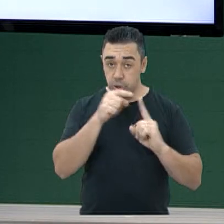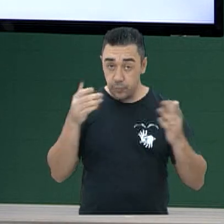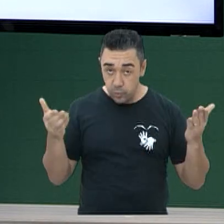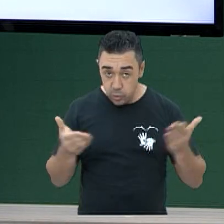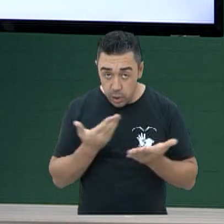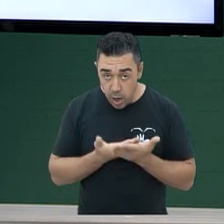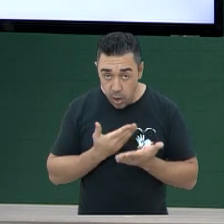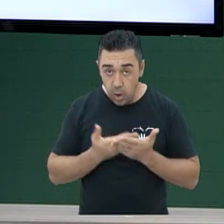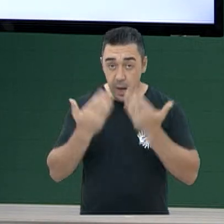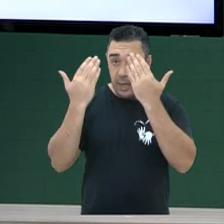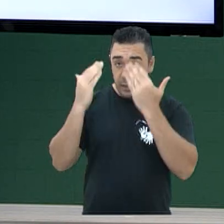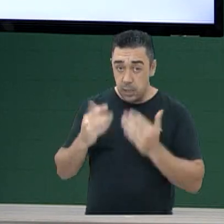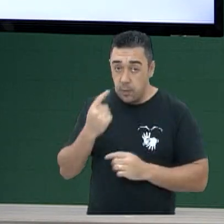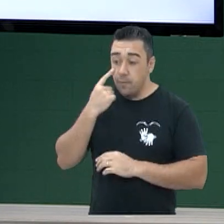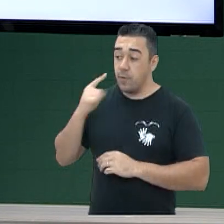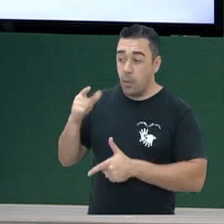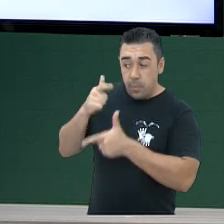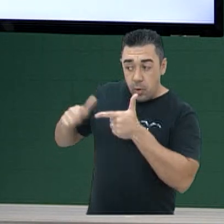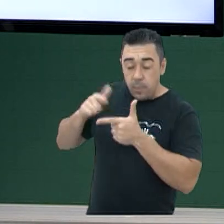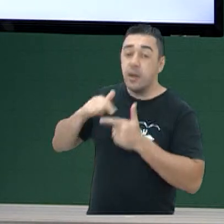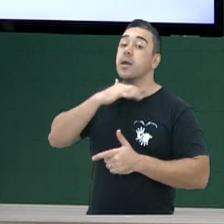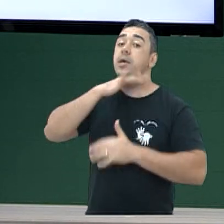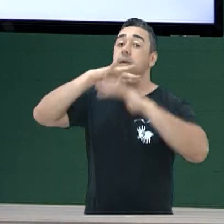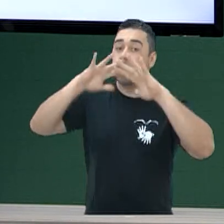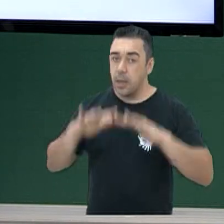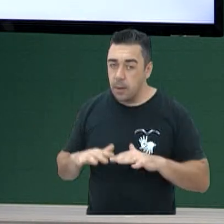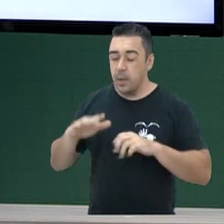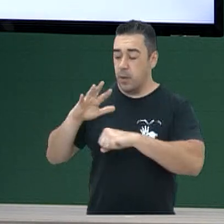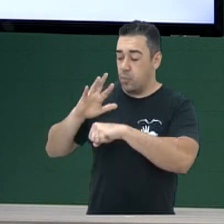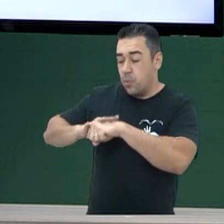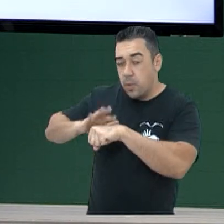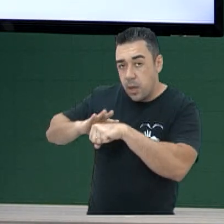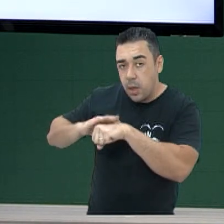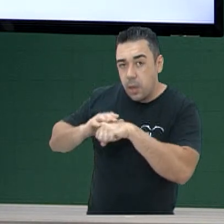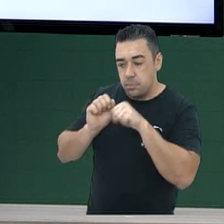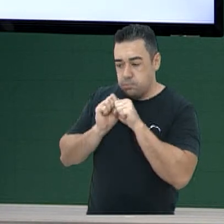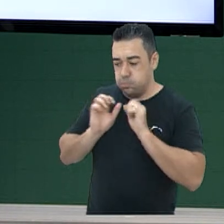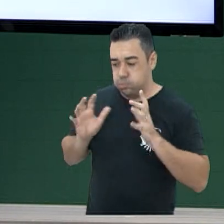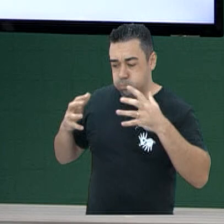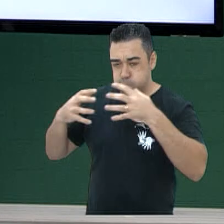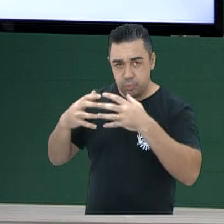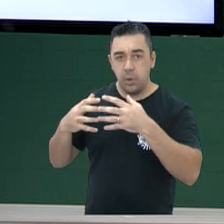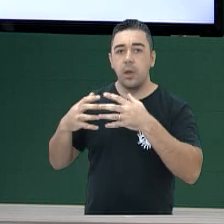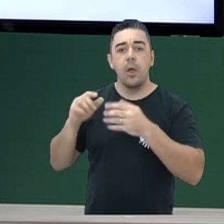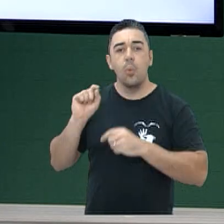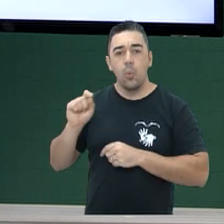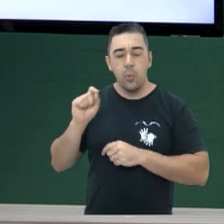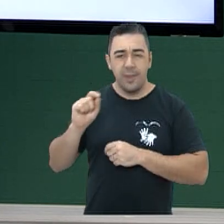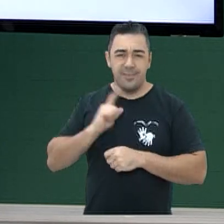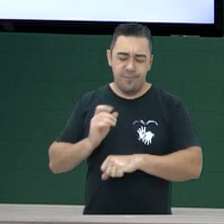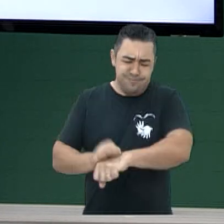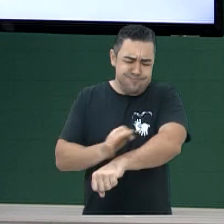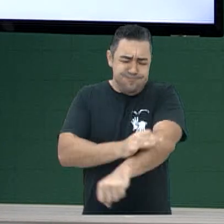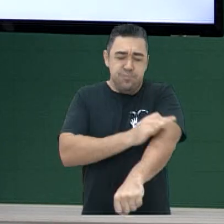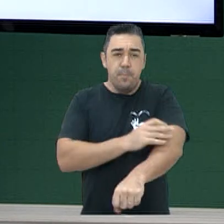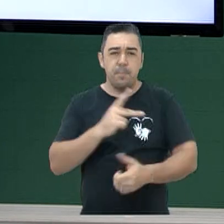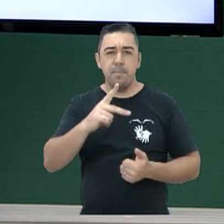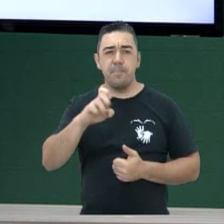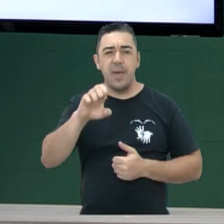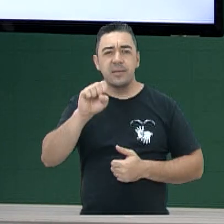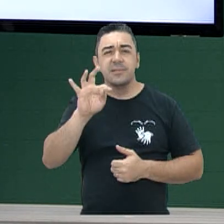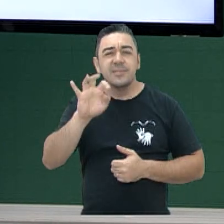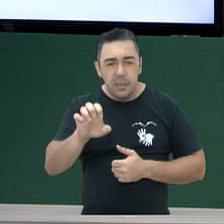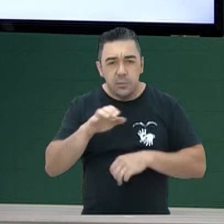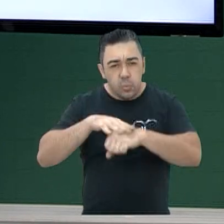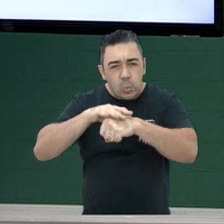hoje, analisar a crise, a doença. Então, a gente vai ver lá, né? A grande peste, né, que tem vários nomes para essa